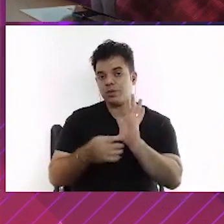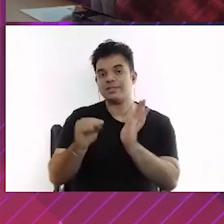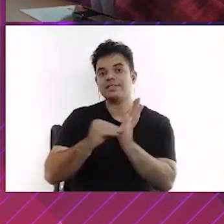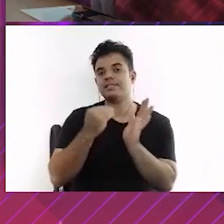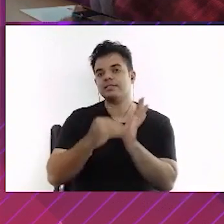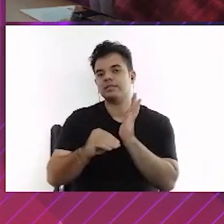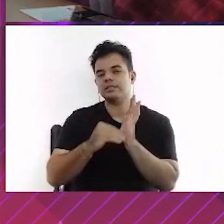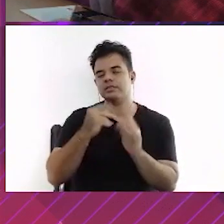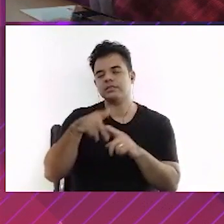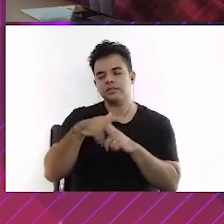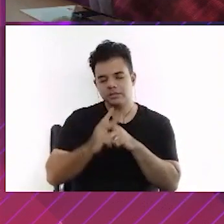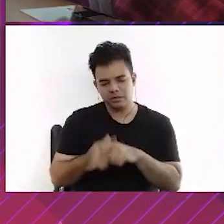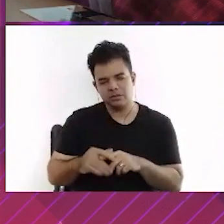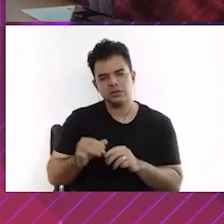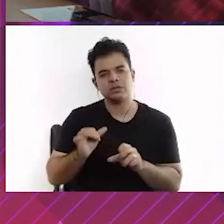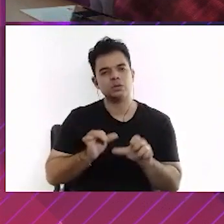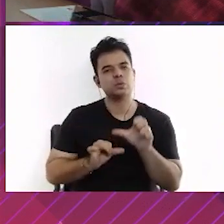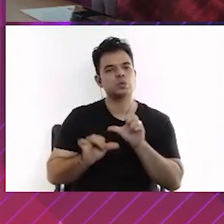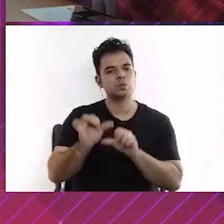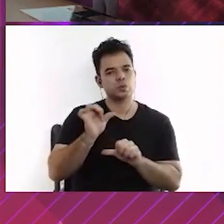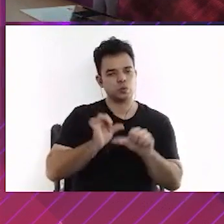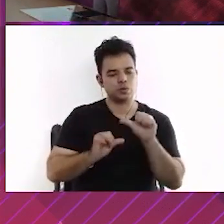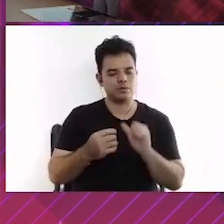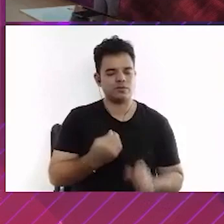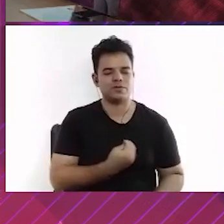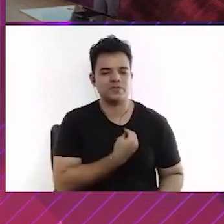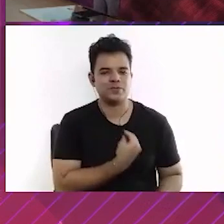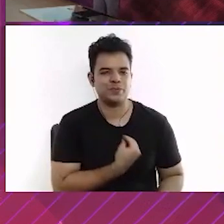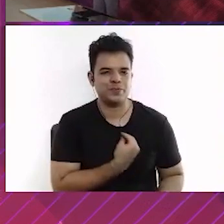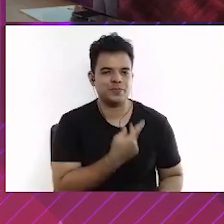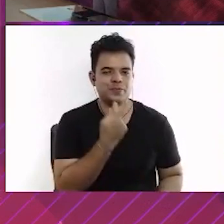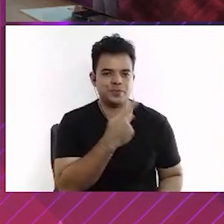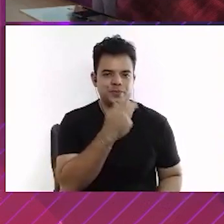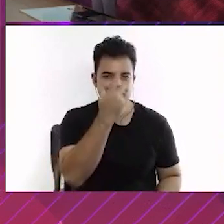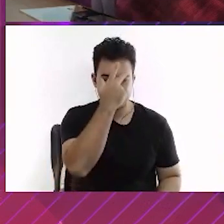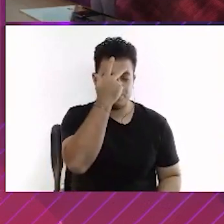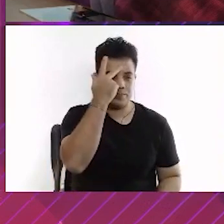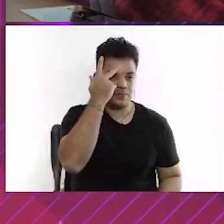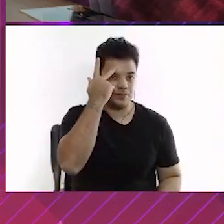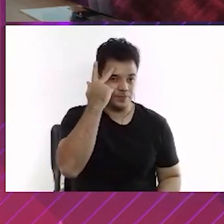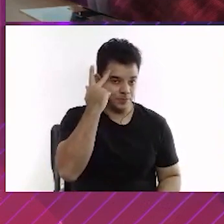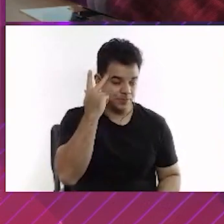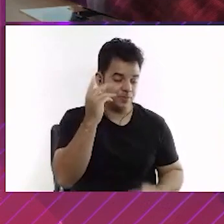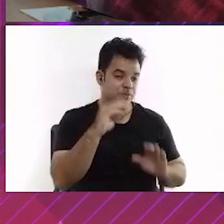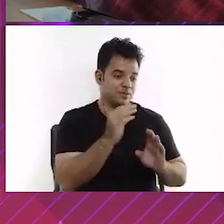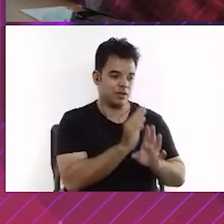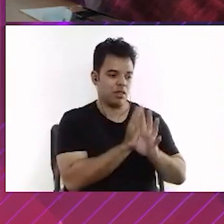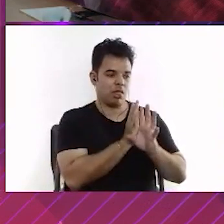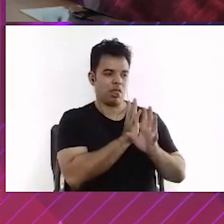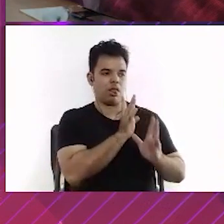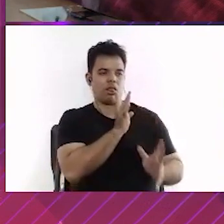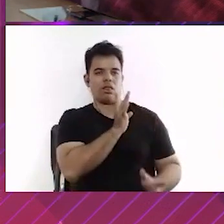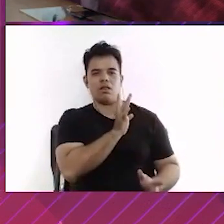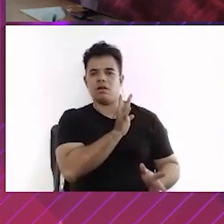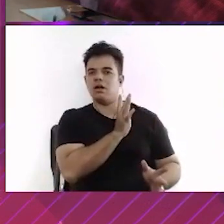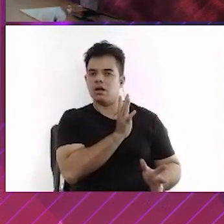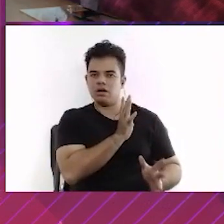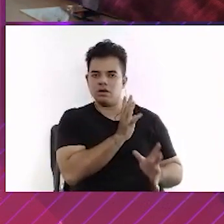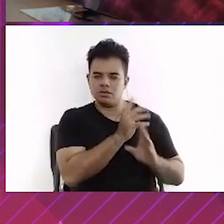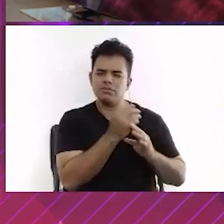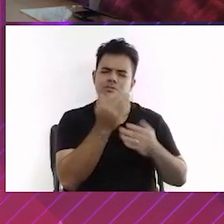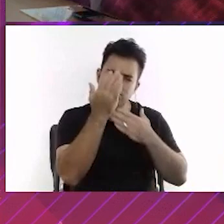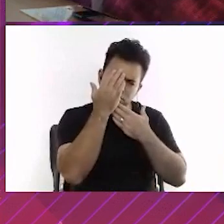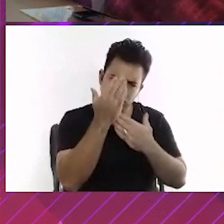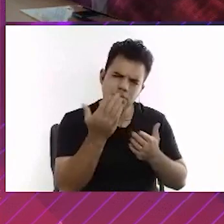pode transformar a vida daquelas pessoas que estão naquela lista de espera, certo? Então, eu agradeço a